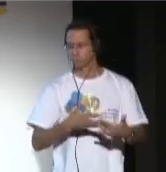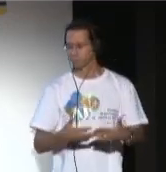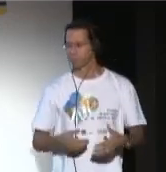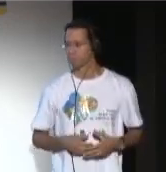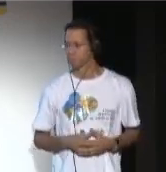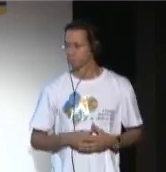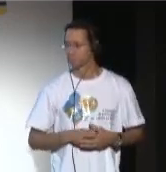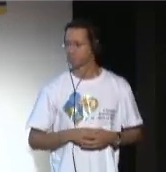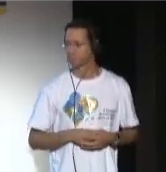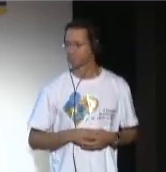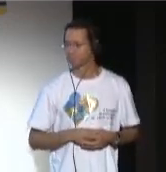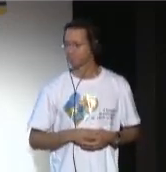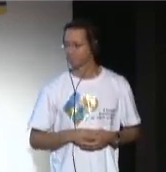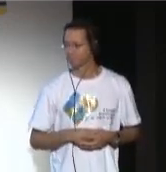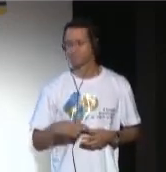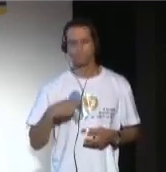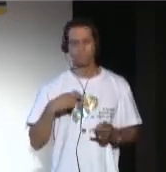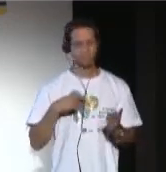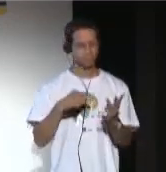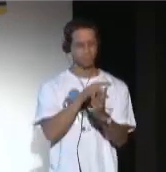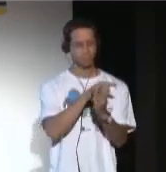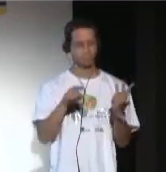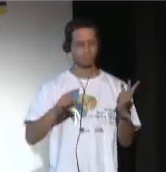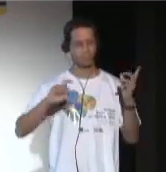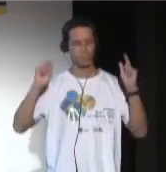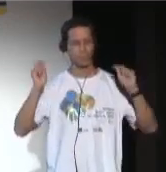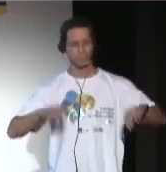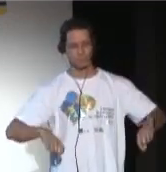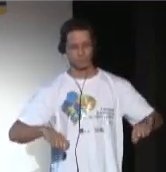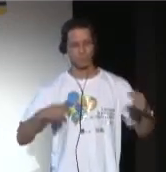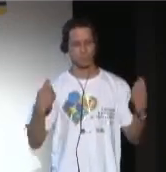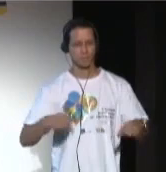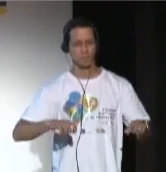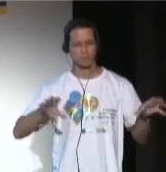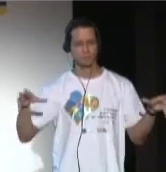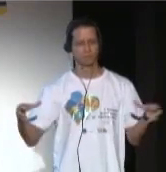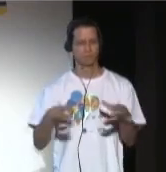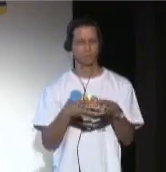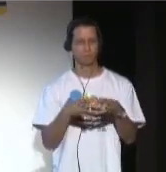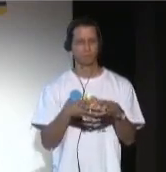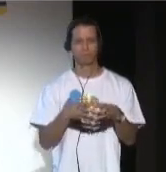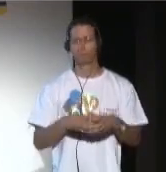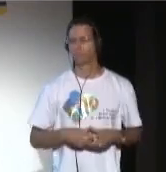A gente tem aqui 3 tipos de competências que precisam ser reunidas.